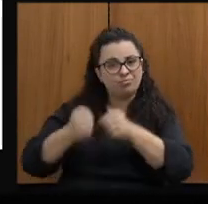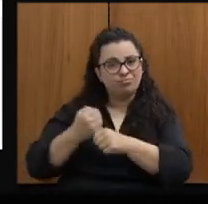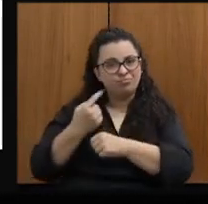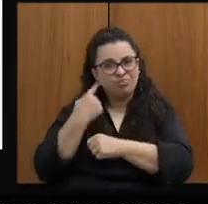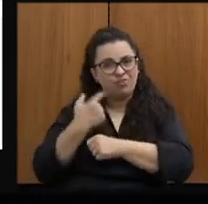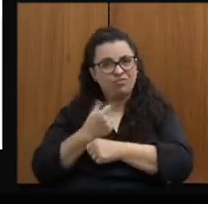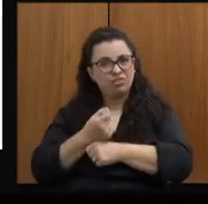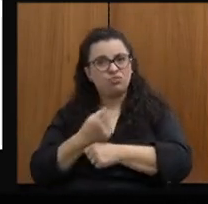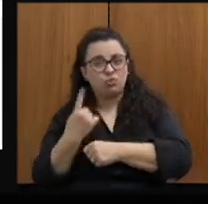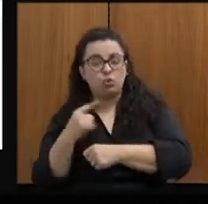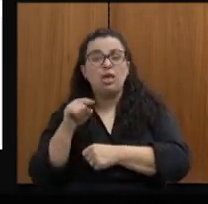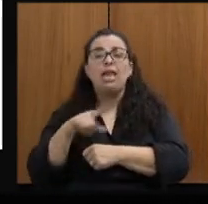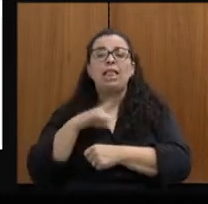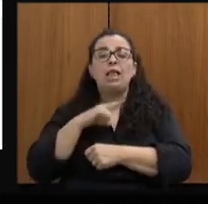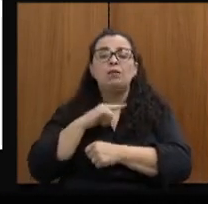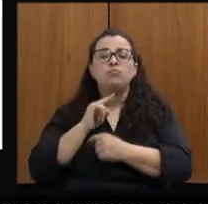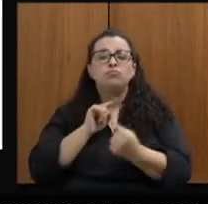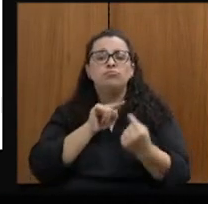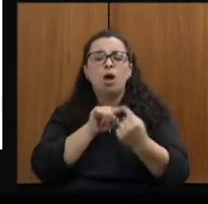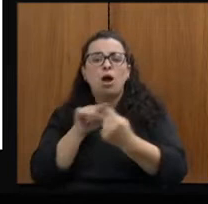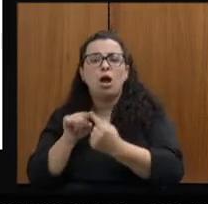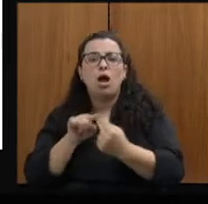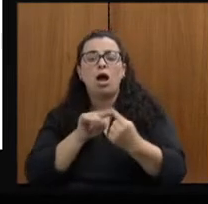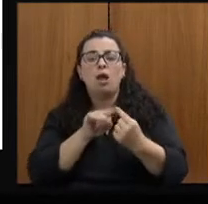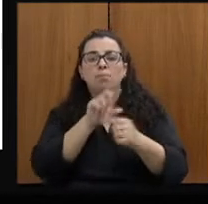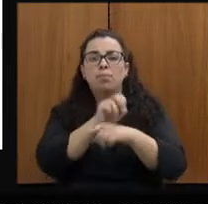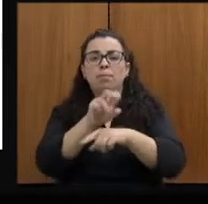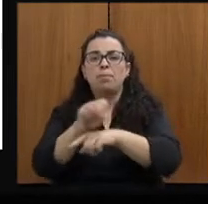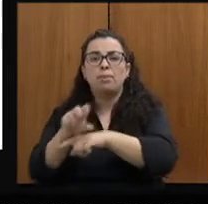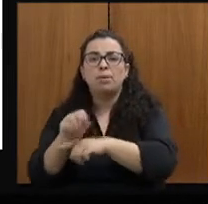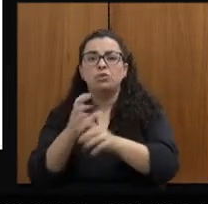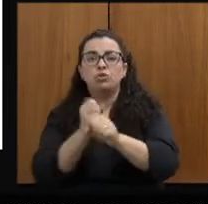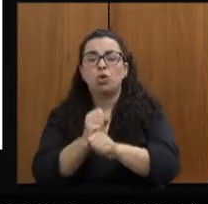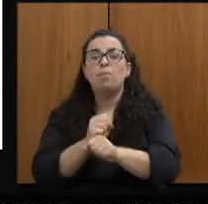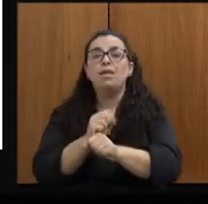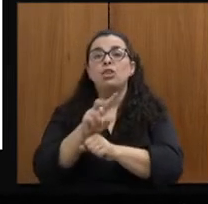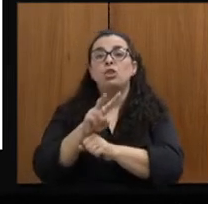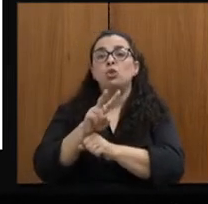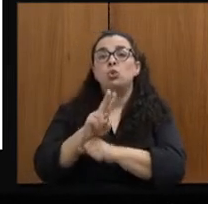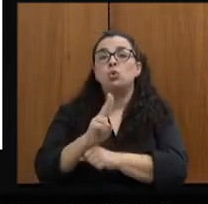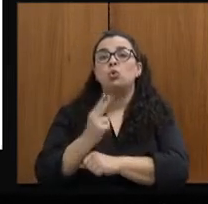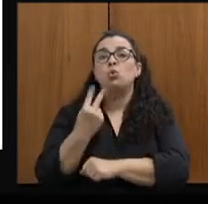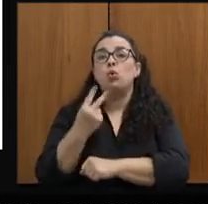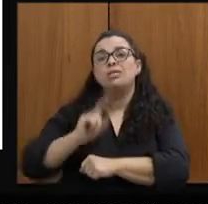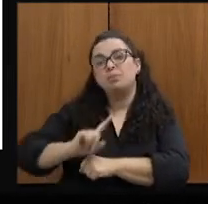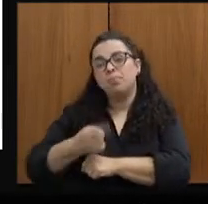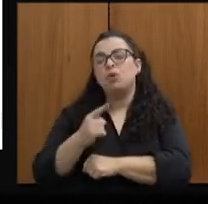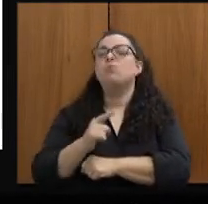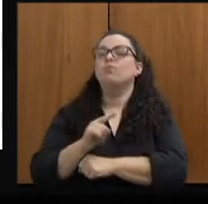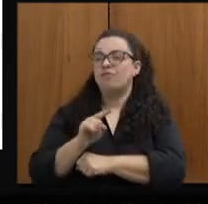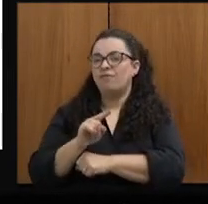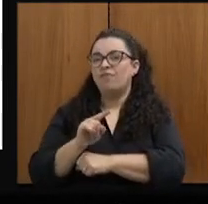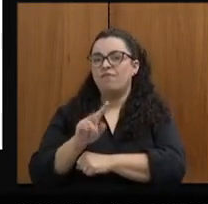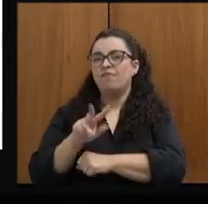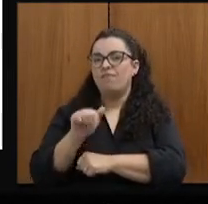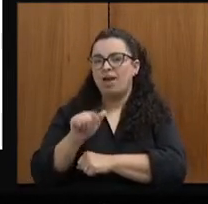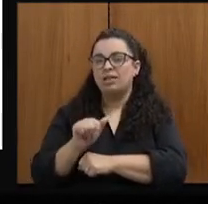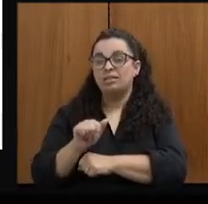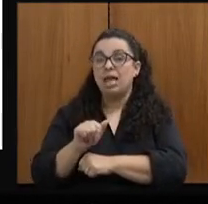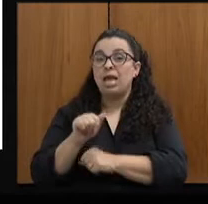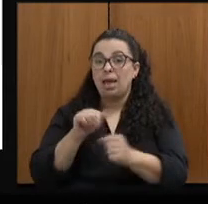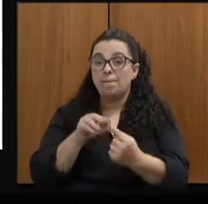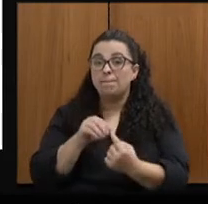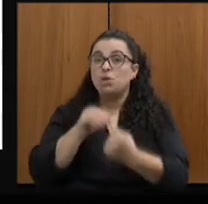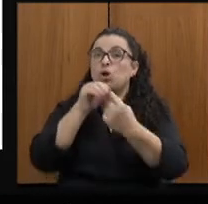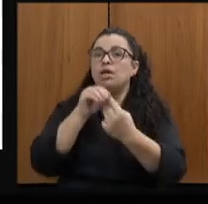vagas e ela tem prioridade para as mulheres. Ela não é só para mulheres, mas ela tem, as